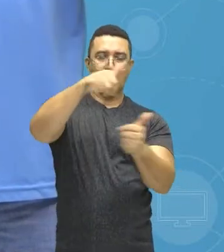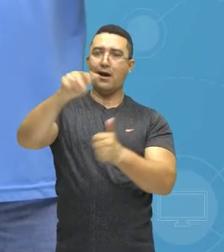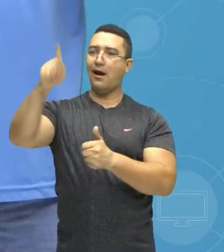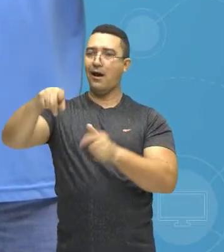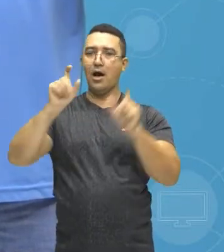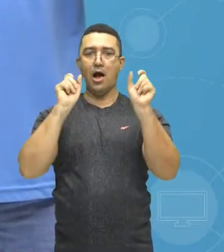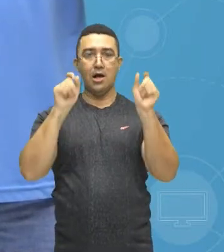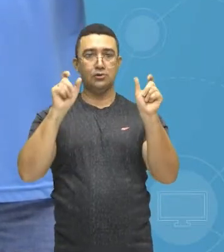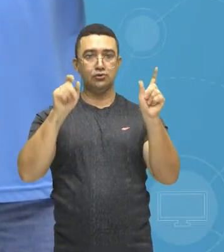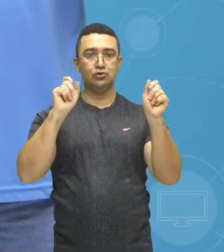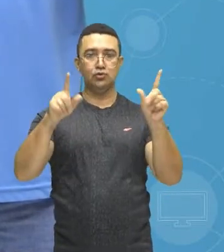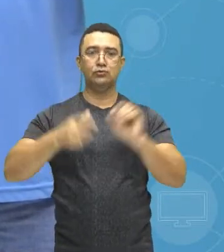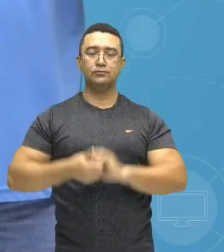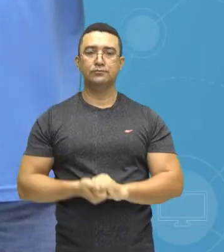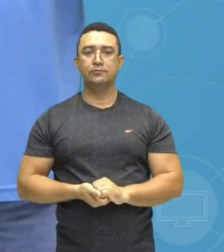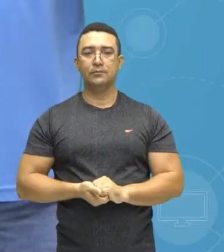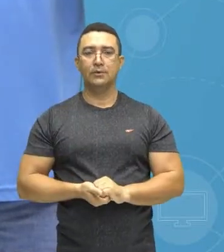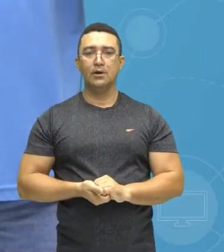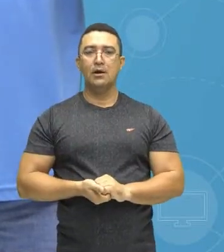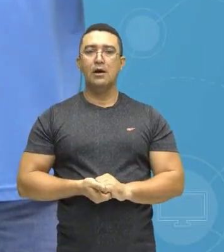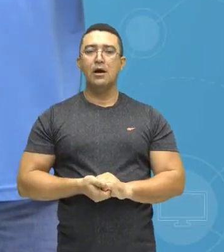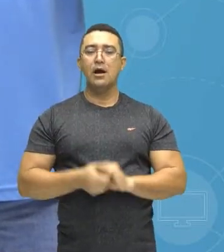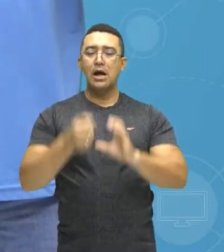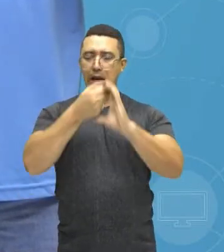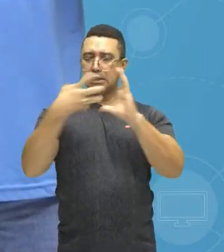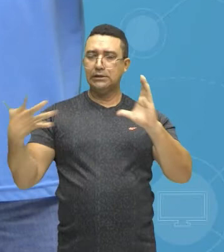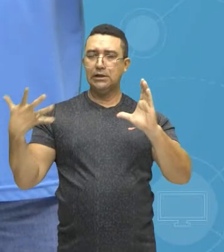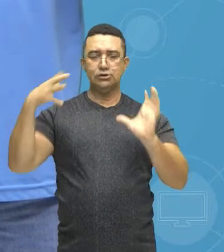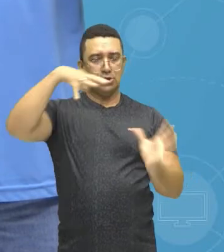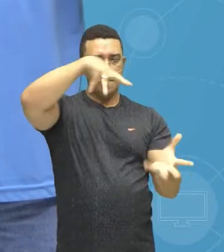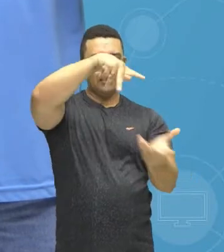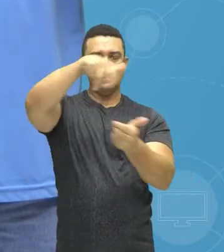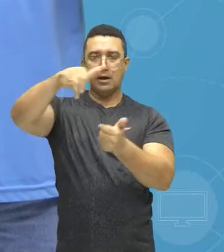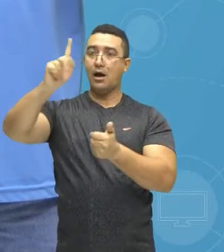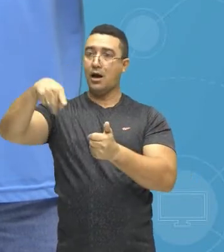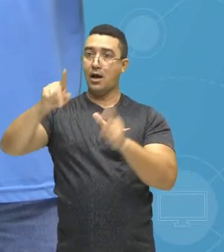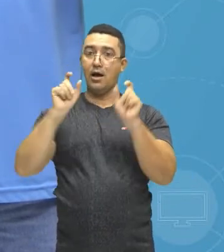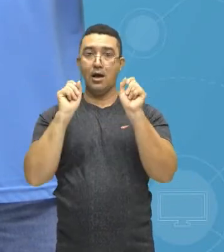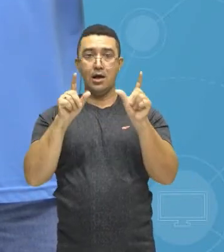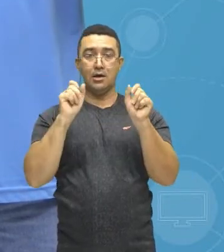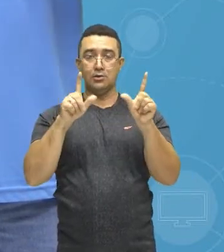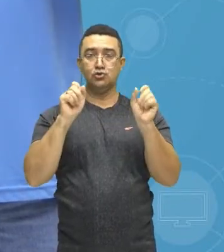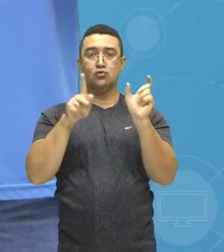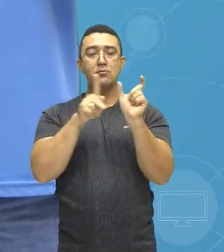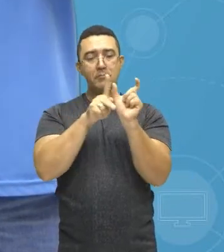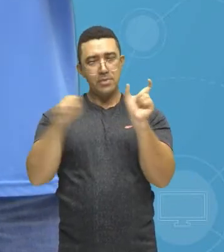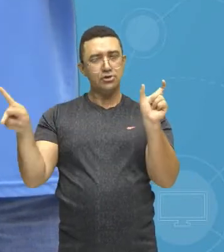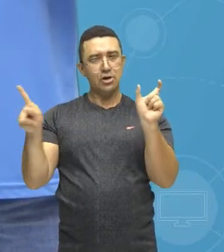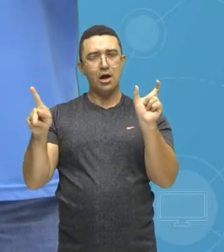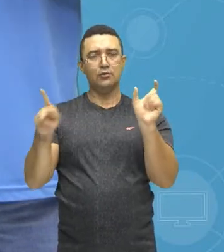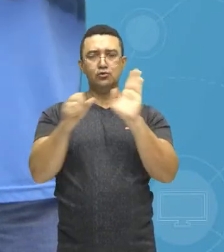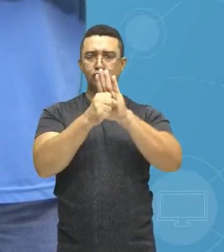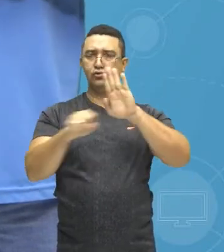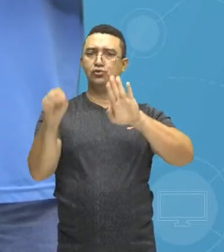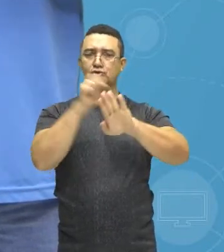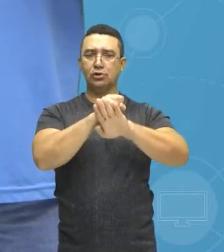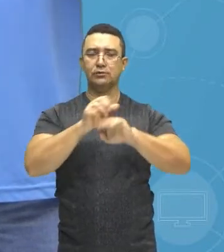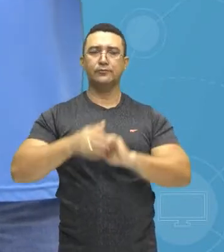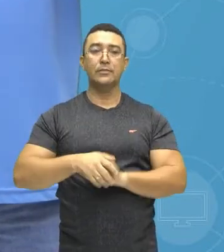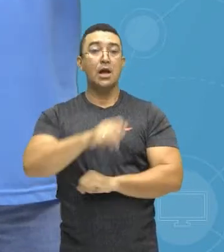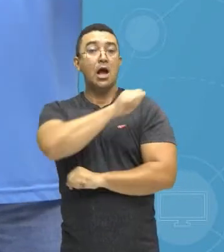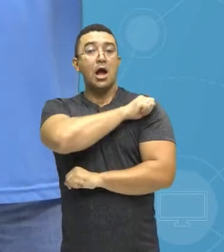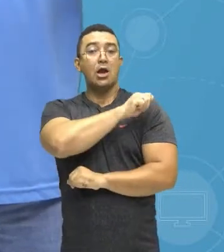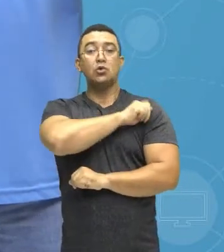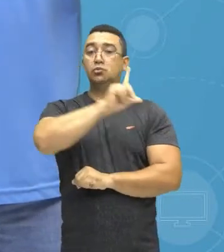terra sujeito, característica da terra, azul, característica também conhecida como predicativo do sujeito. Os alunos saíram